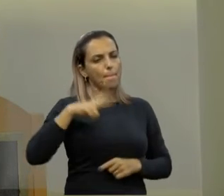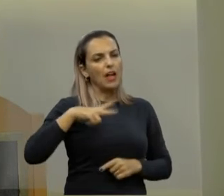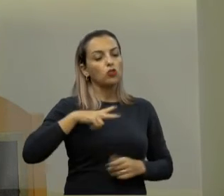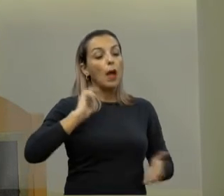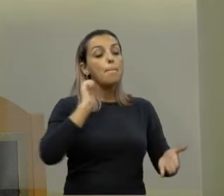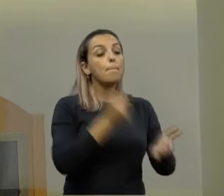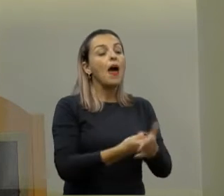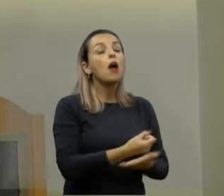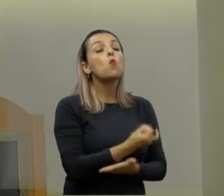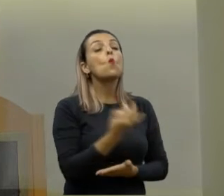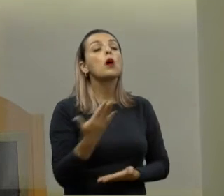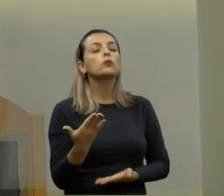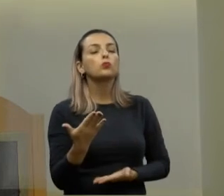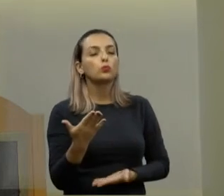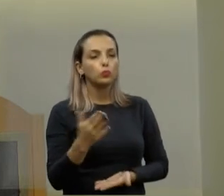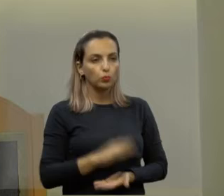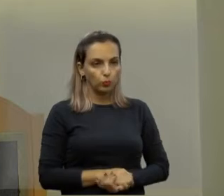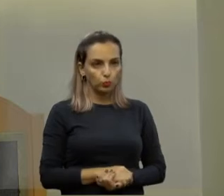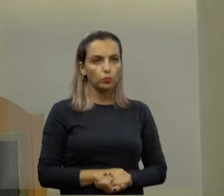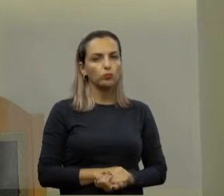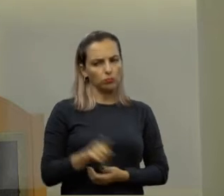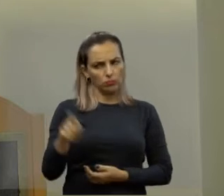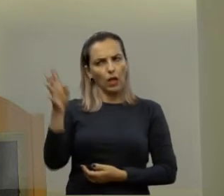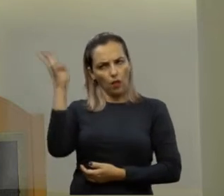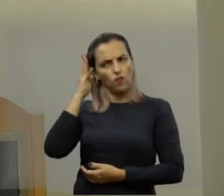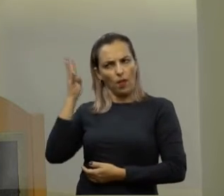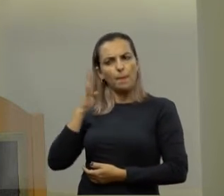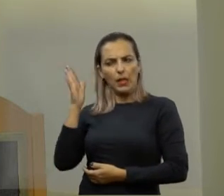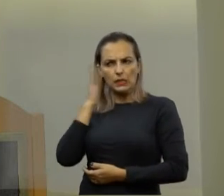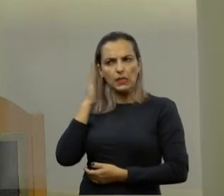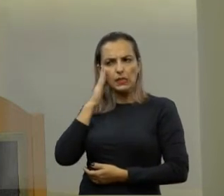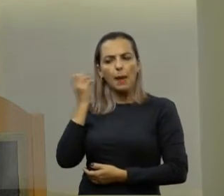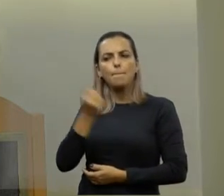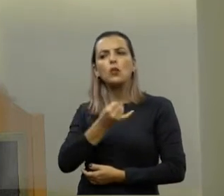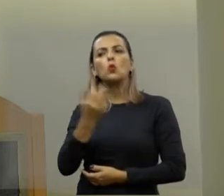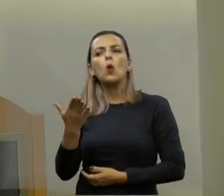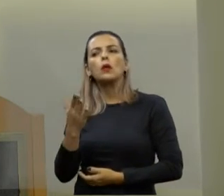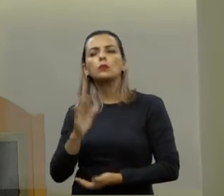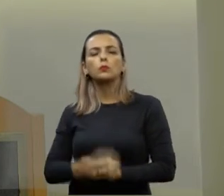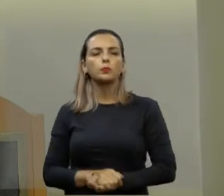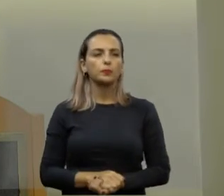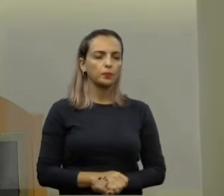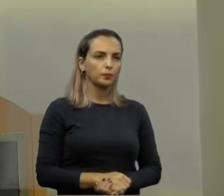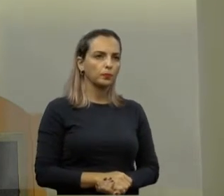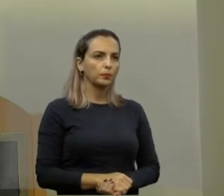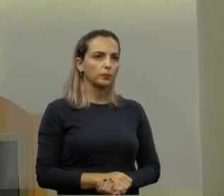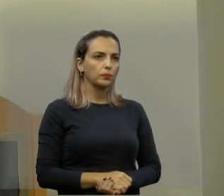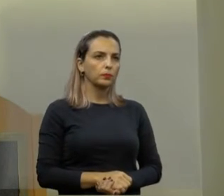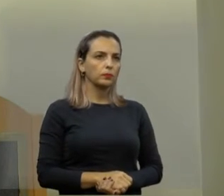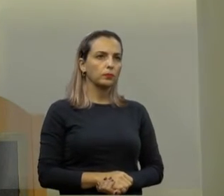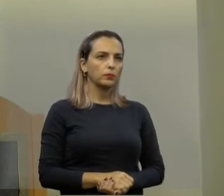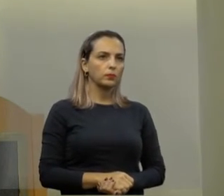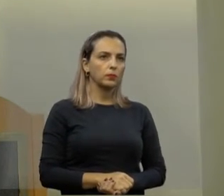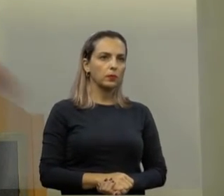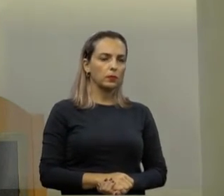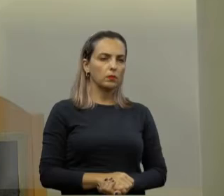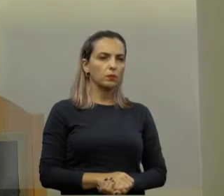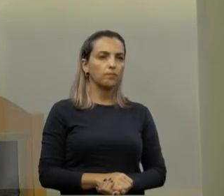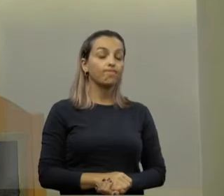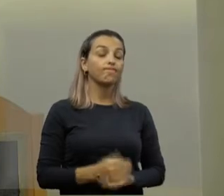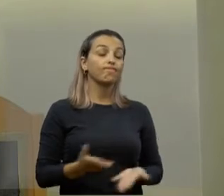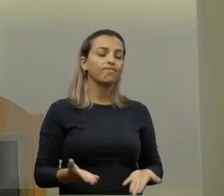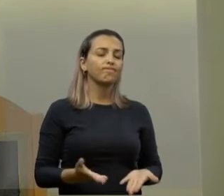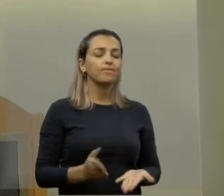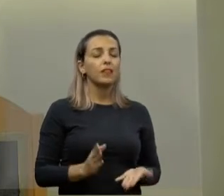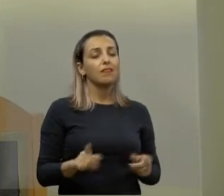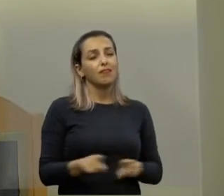vereadora Filipa vereadora Filipa tem parente lá me falou Ah então acho que é